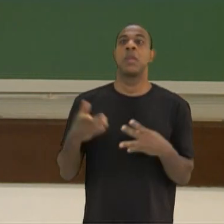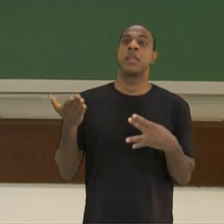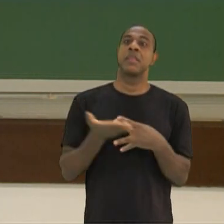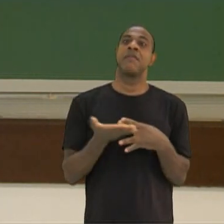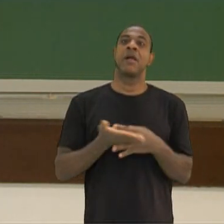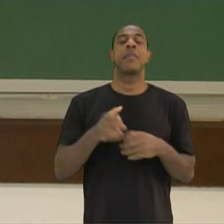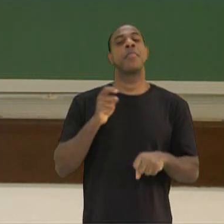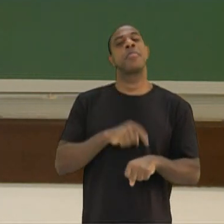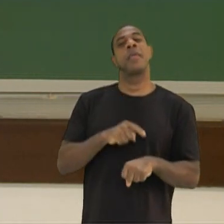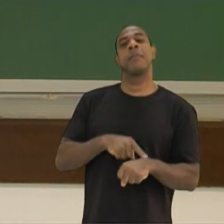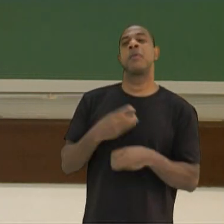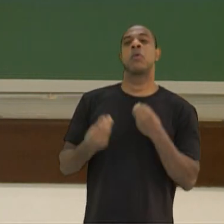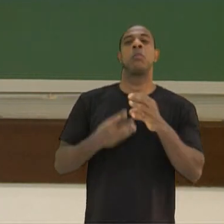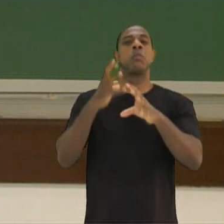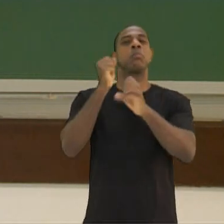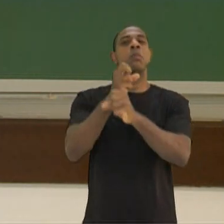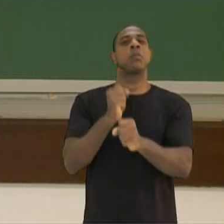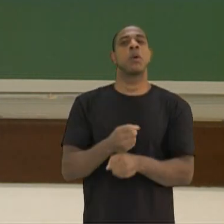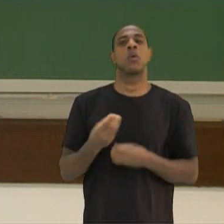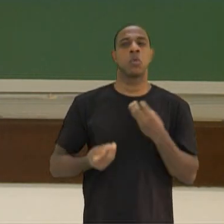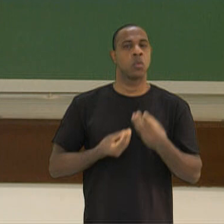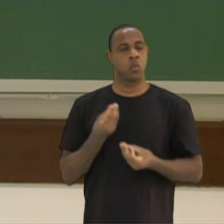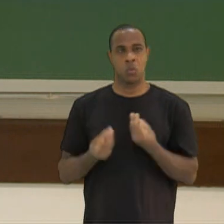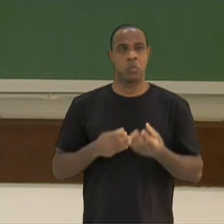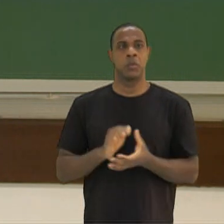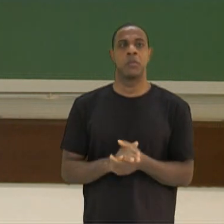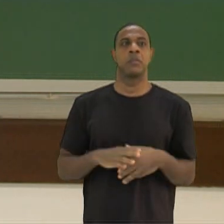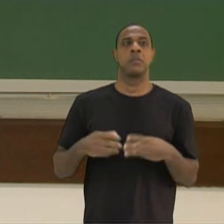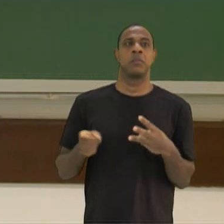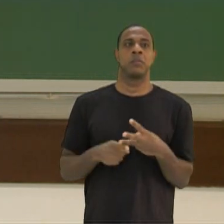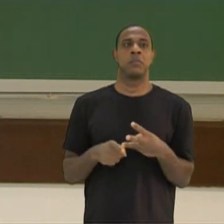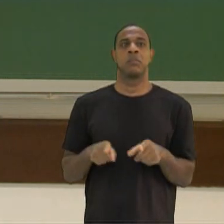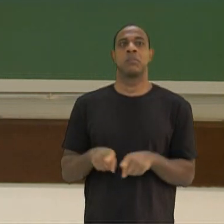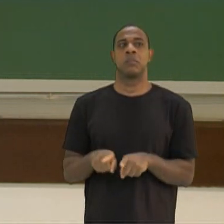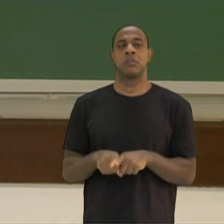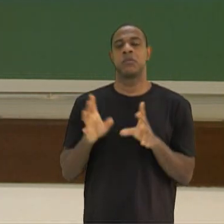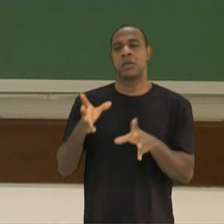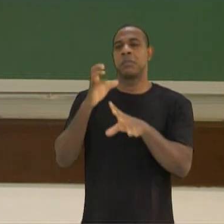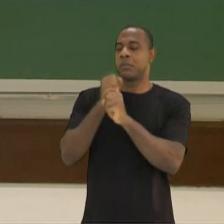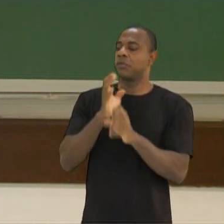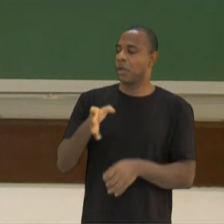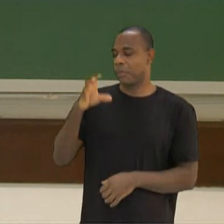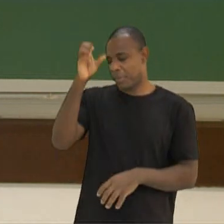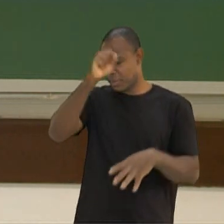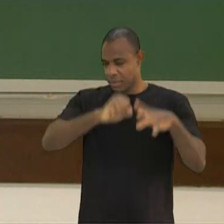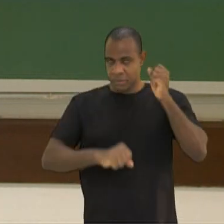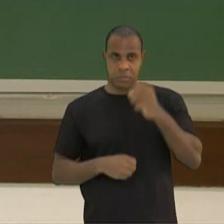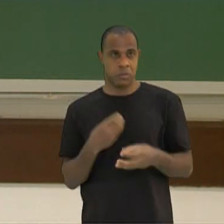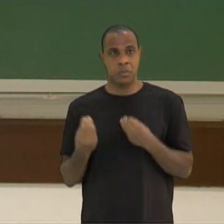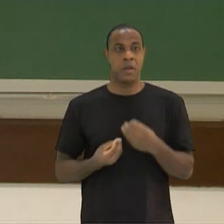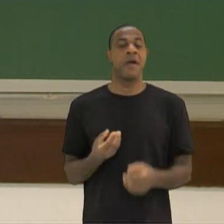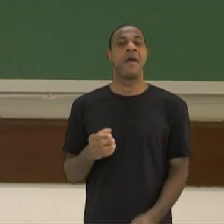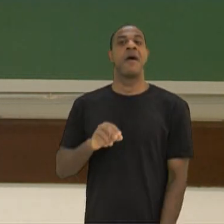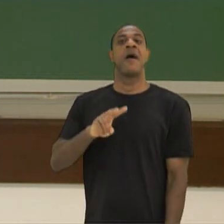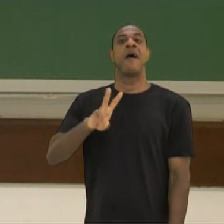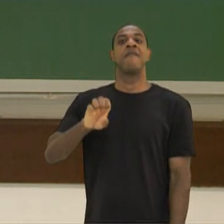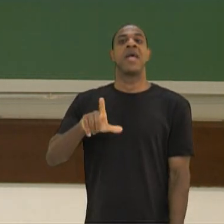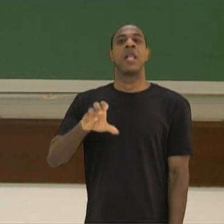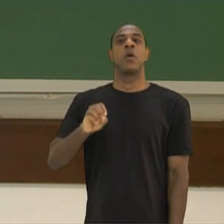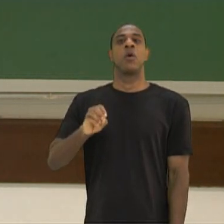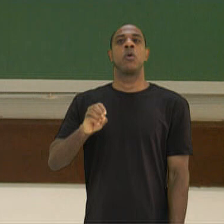tempo, como calcular esse intervalo de tempo. Calculamos, já aprendemos também a calcular velocidade